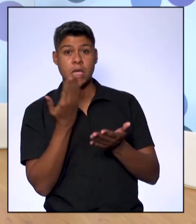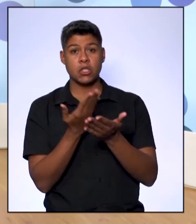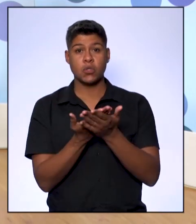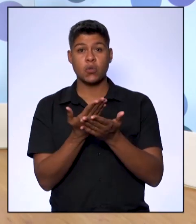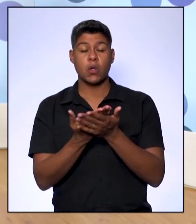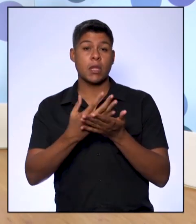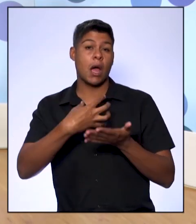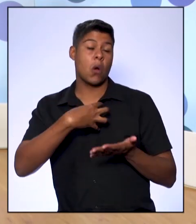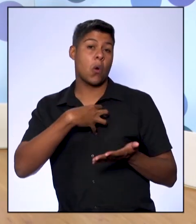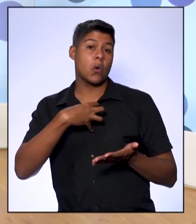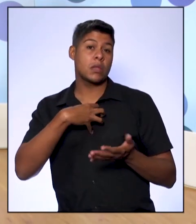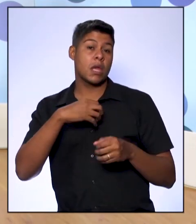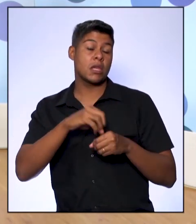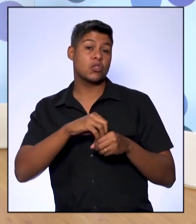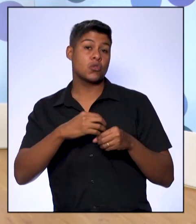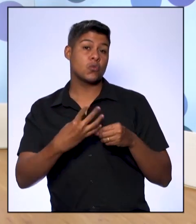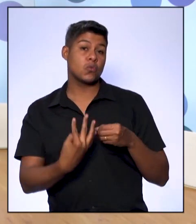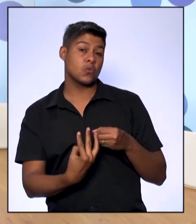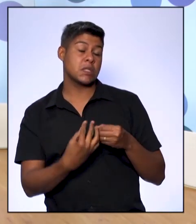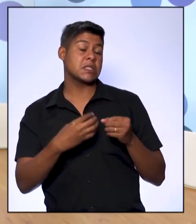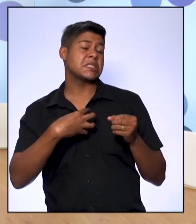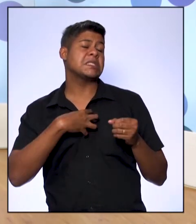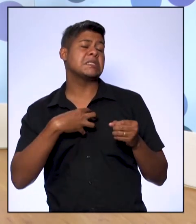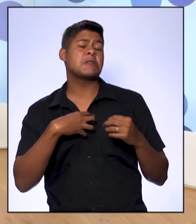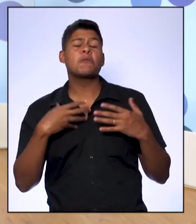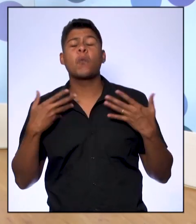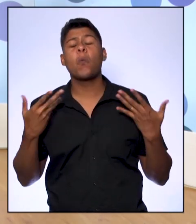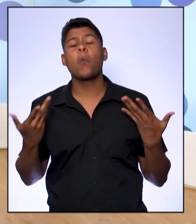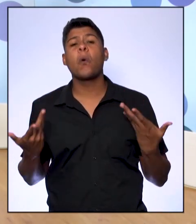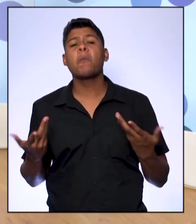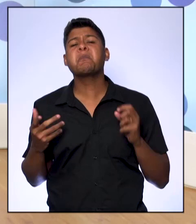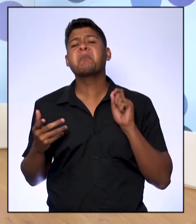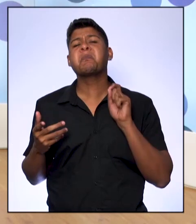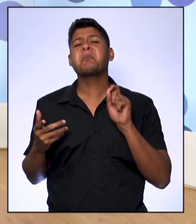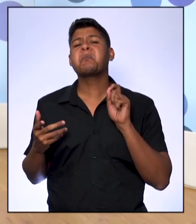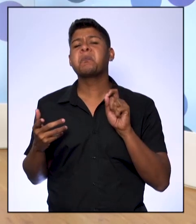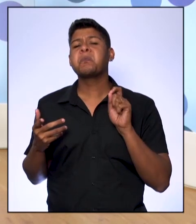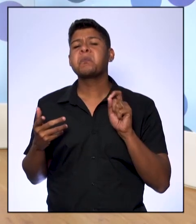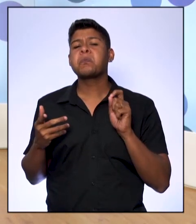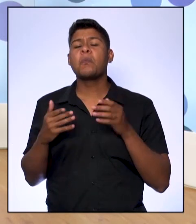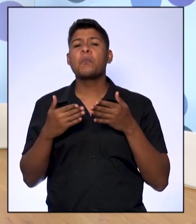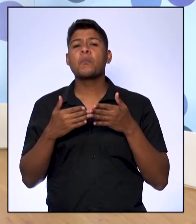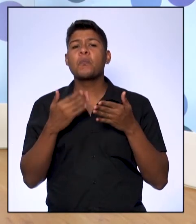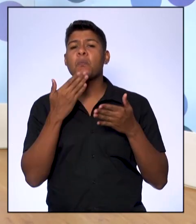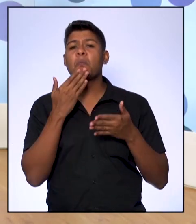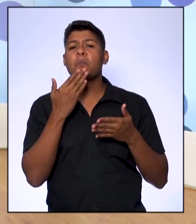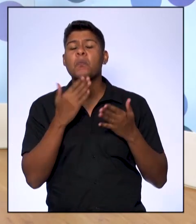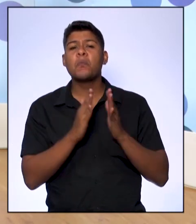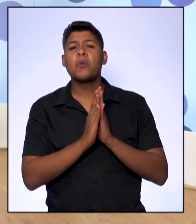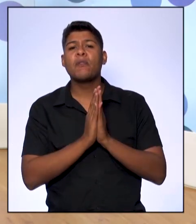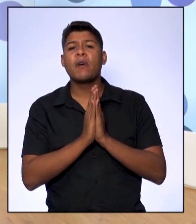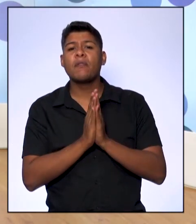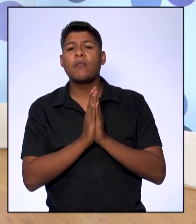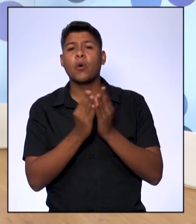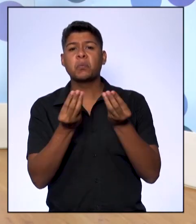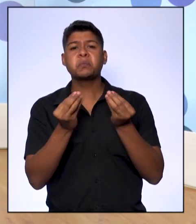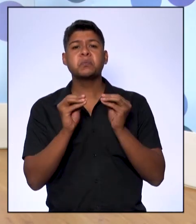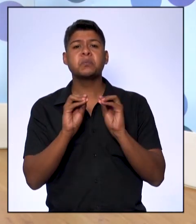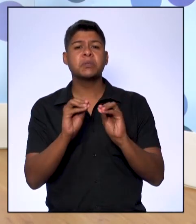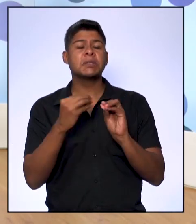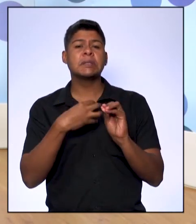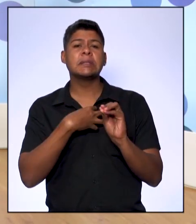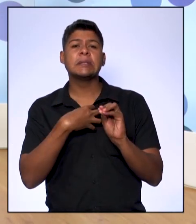desse contexto no contexto né vamos lá o que significa morrer de estudar aí no certo aqui por favor e a coca para nós o